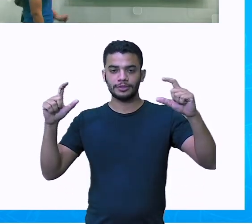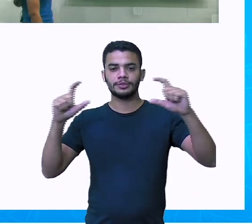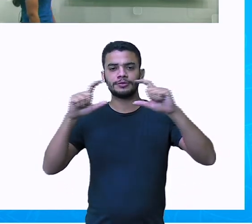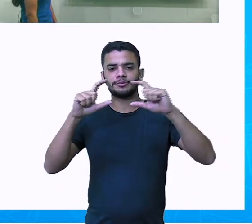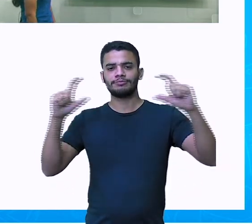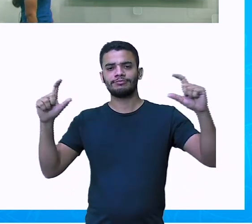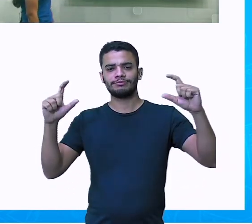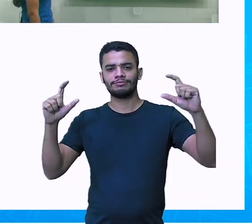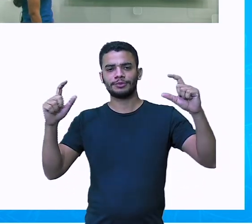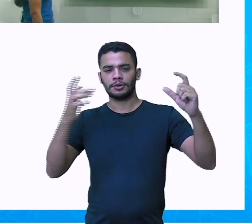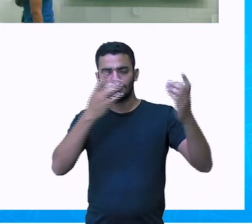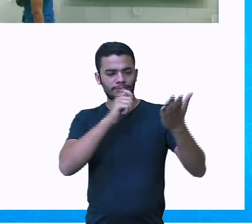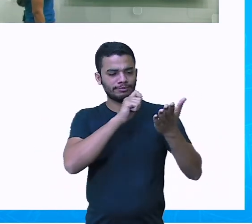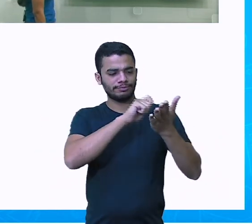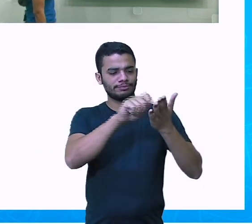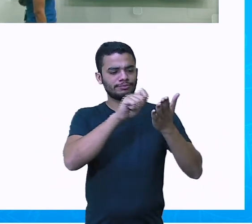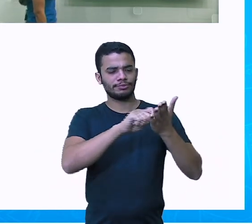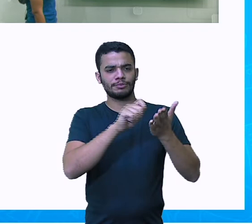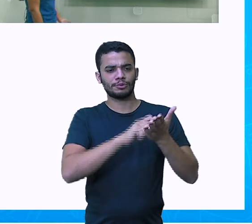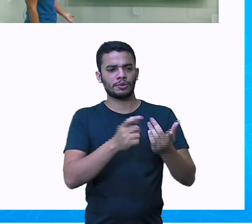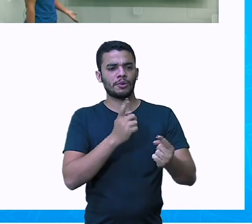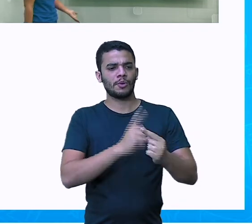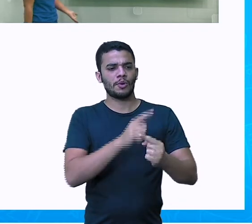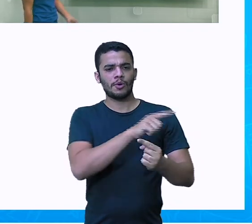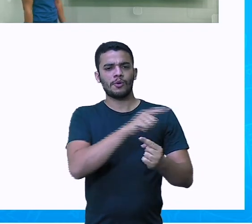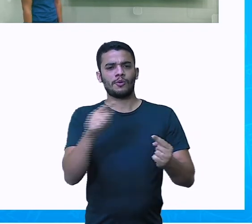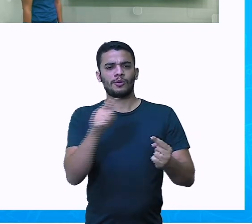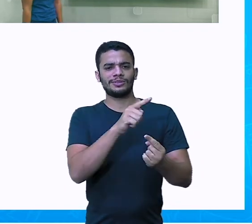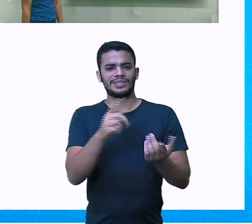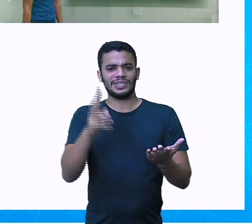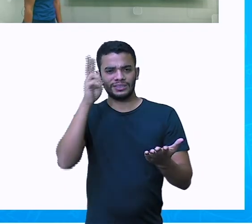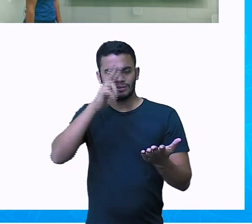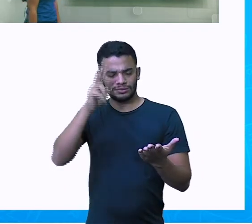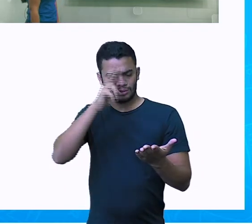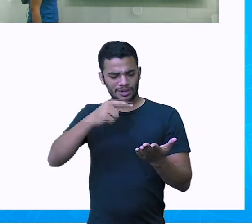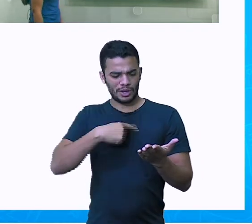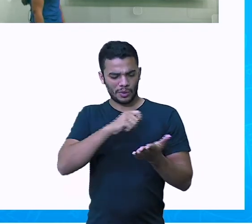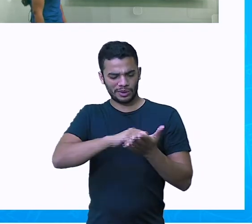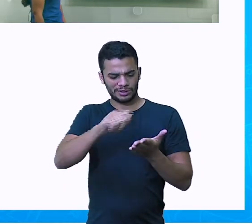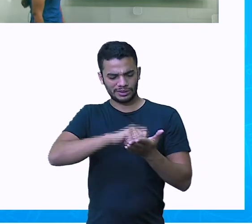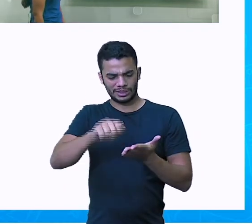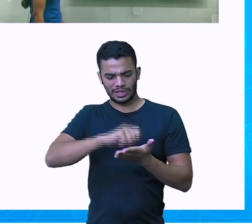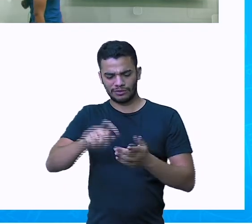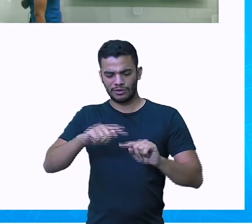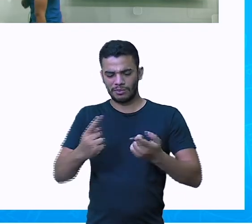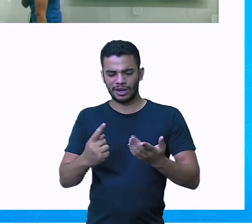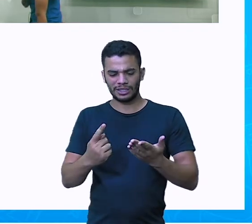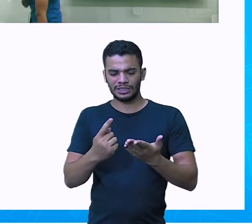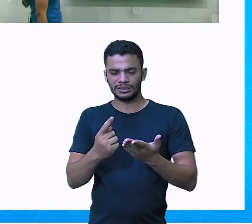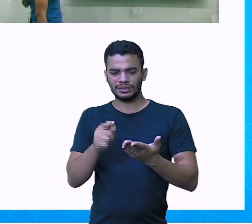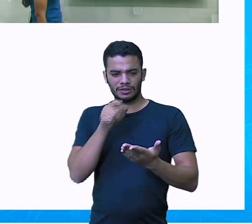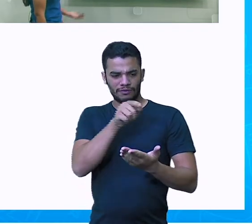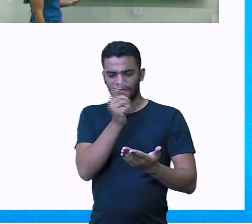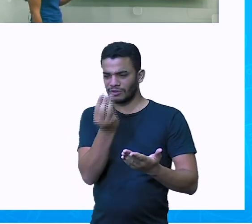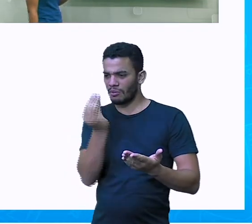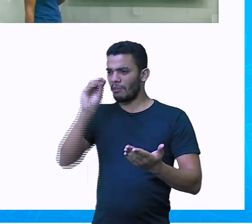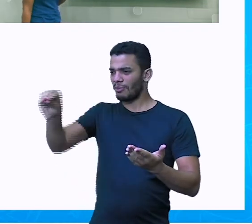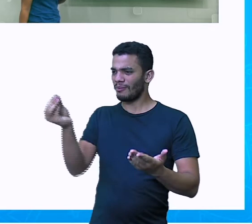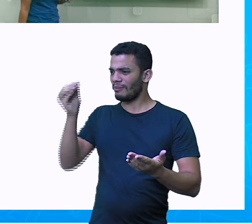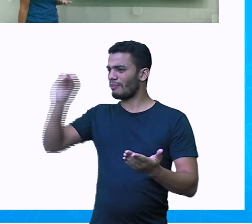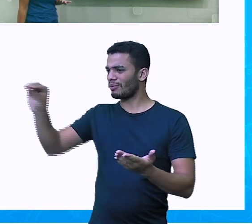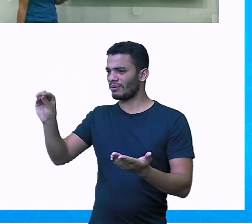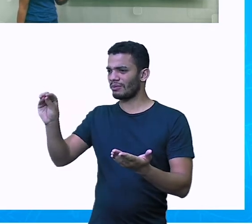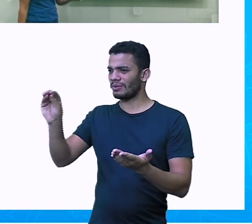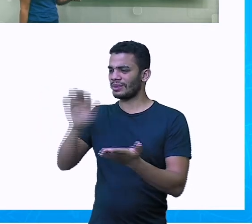caro editor, por que você segue devolvendo as minhas histórias? Você deveria publicá-las e me